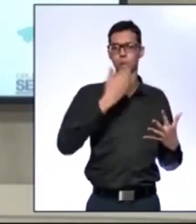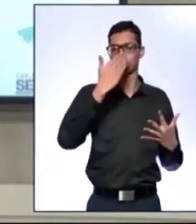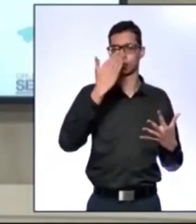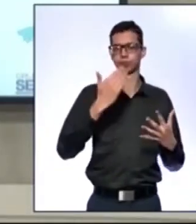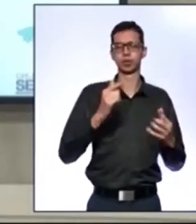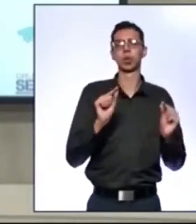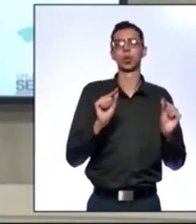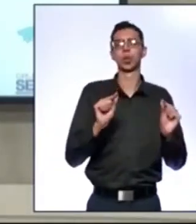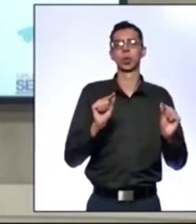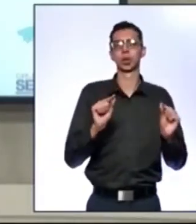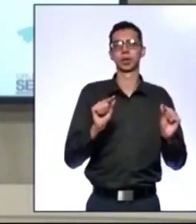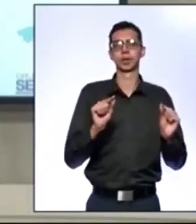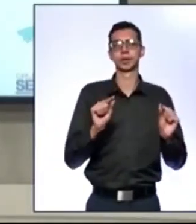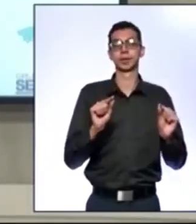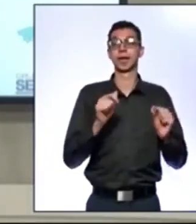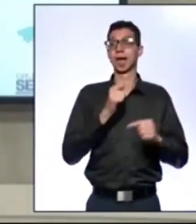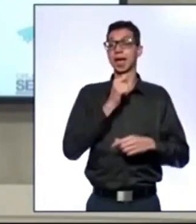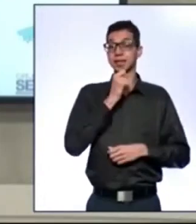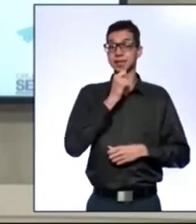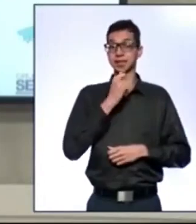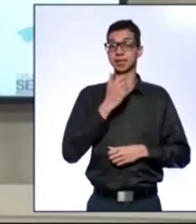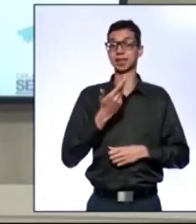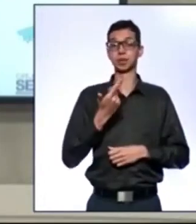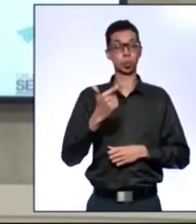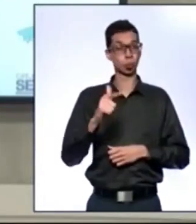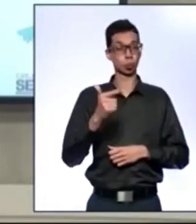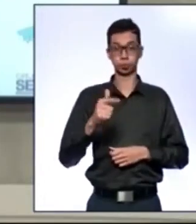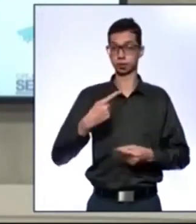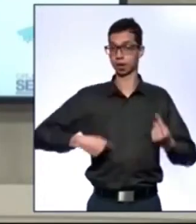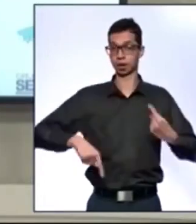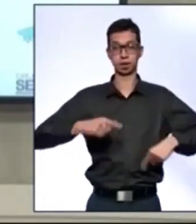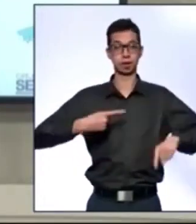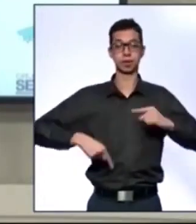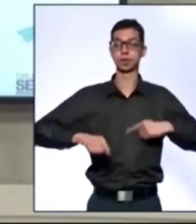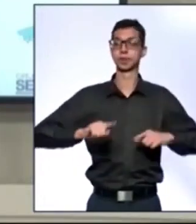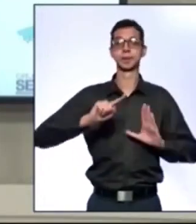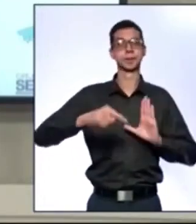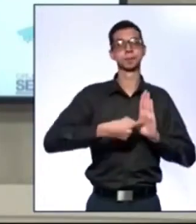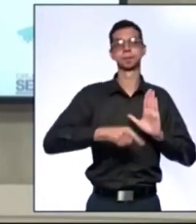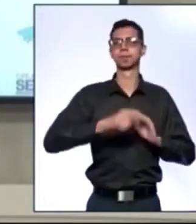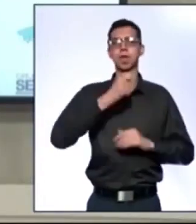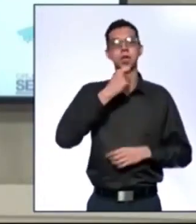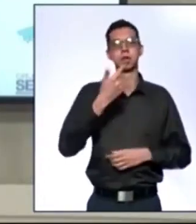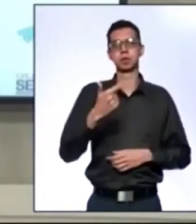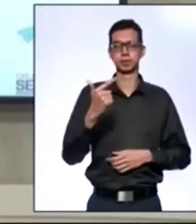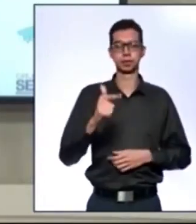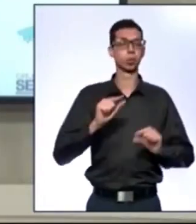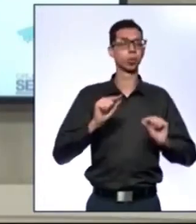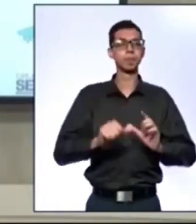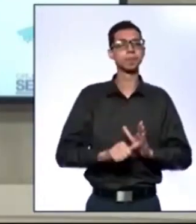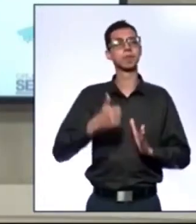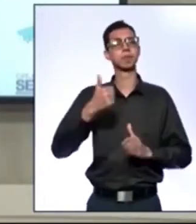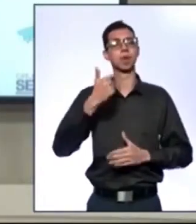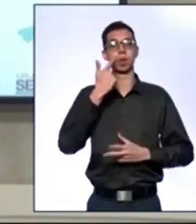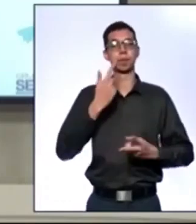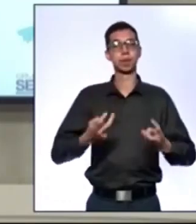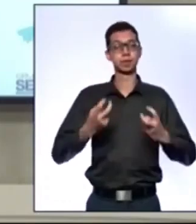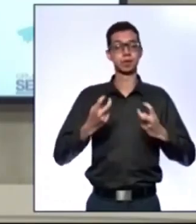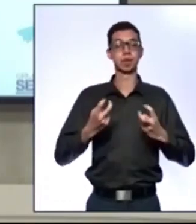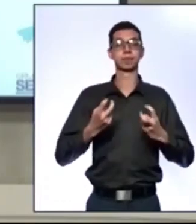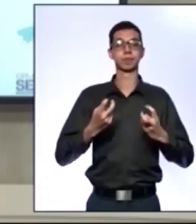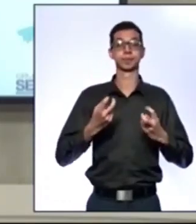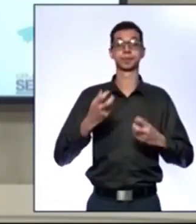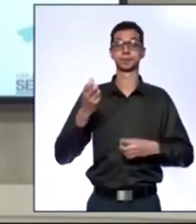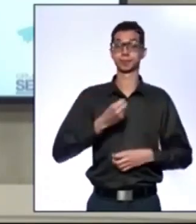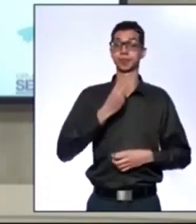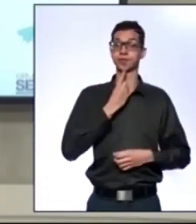circulação. Não tem anticorpo ainda. O que nós vemos nesse primeiro momento é a multiplicação do linfócito